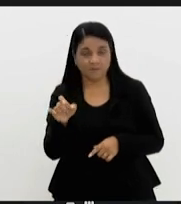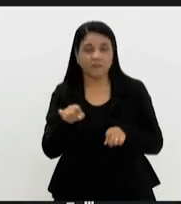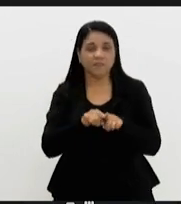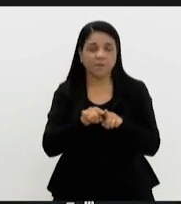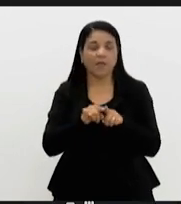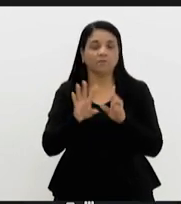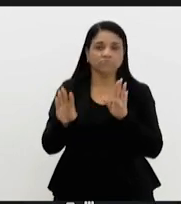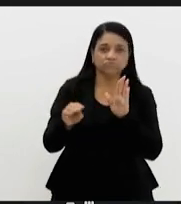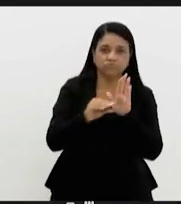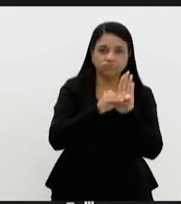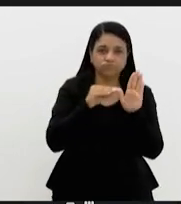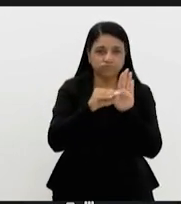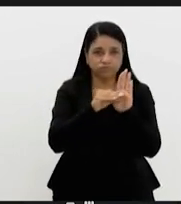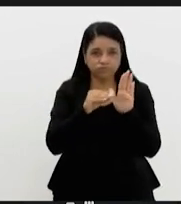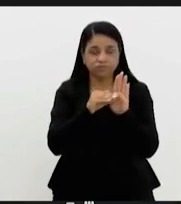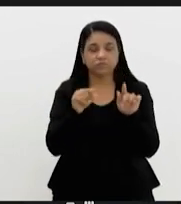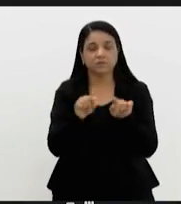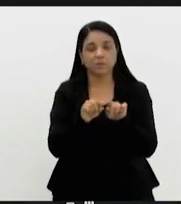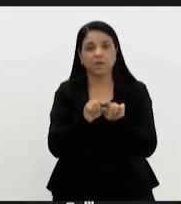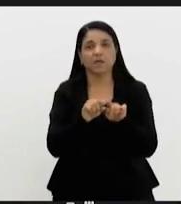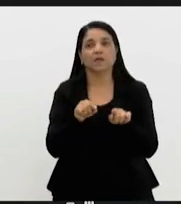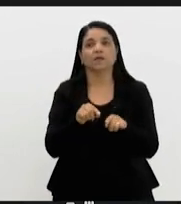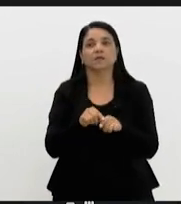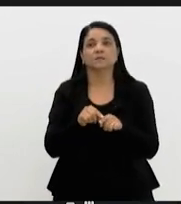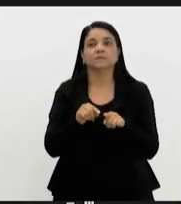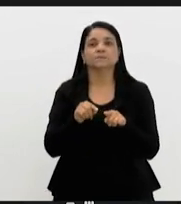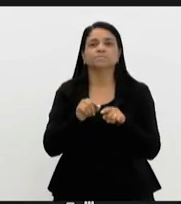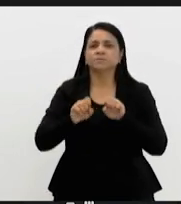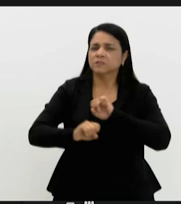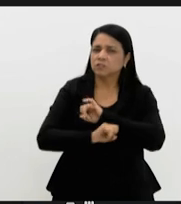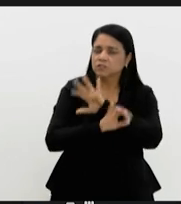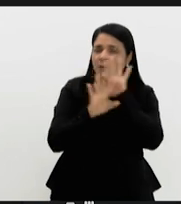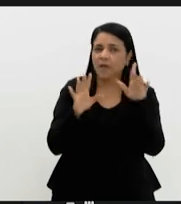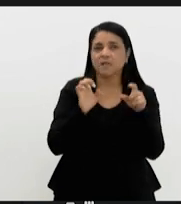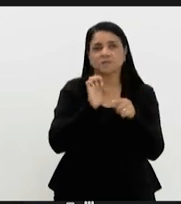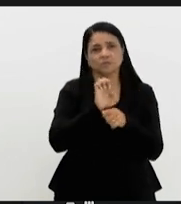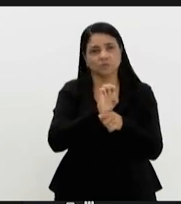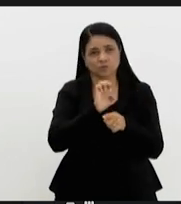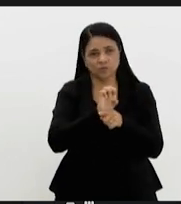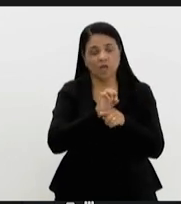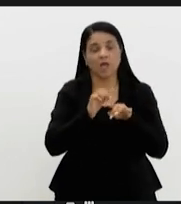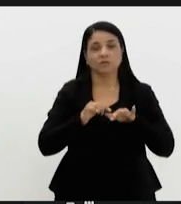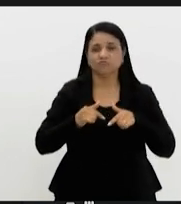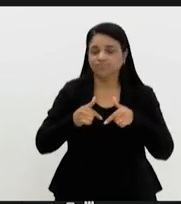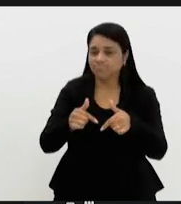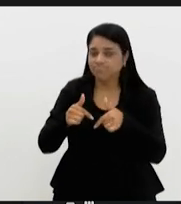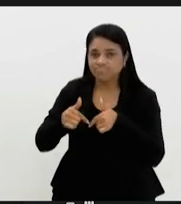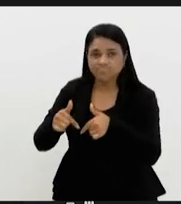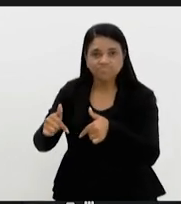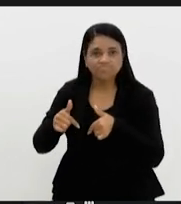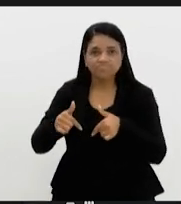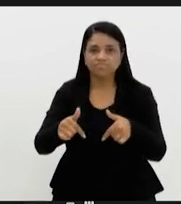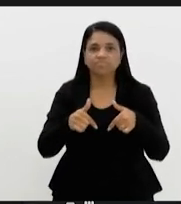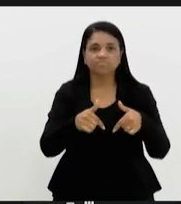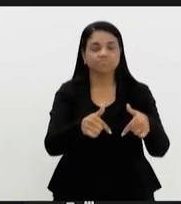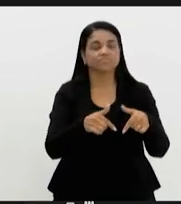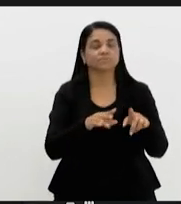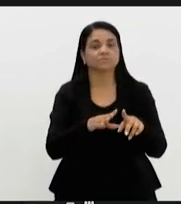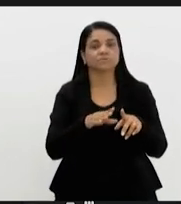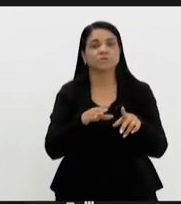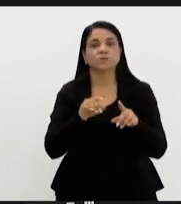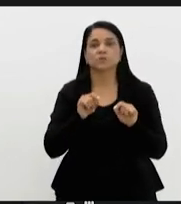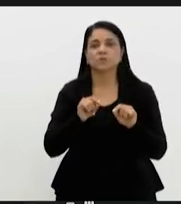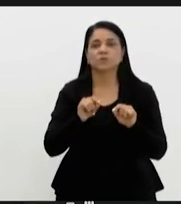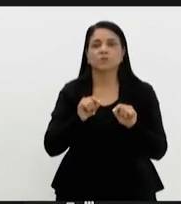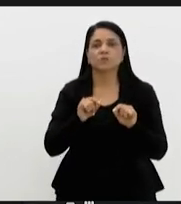foram colocadas. Nós temos também o portal da transparência do Estado, que vai deixar muito claro aquilo que se faz, aquilo